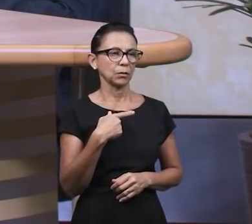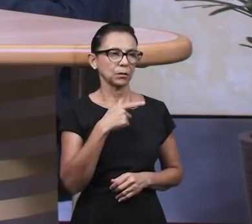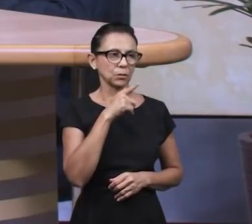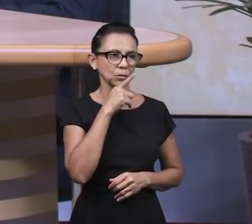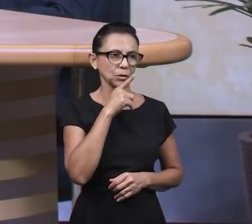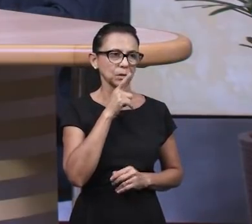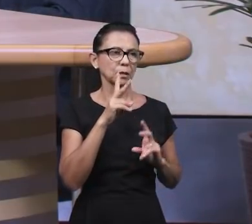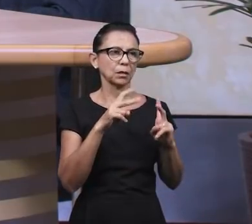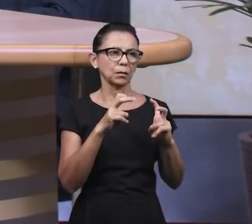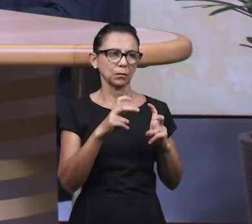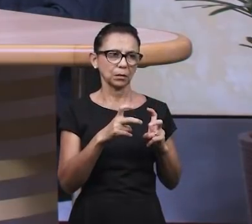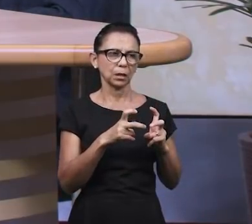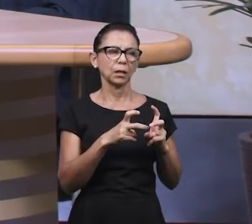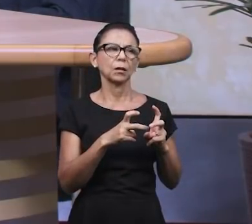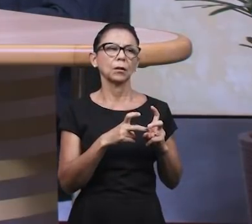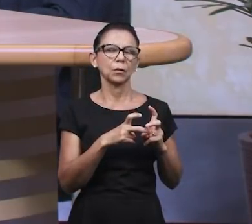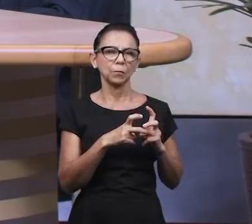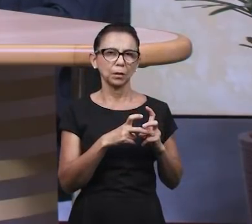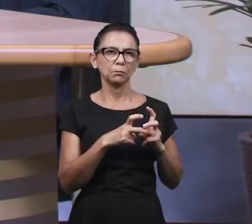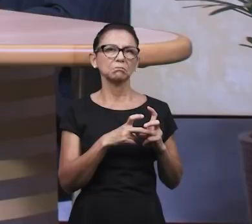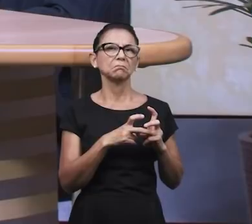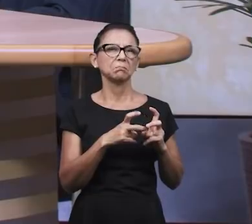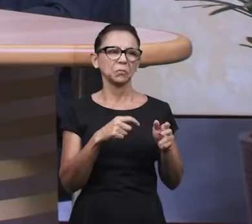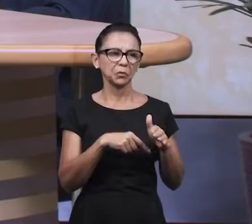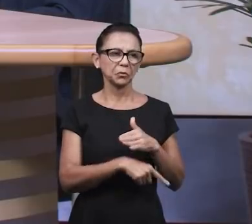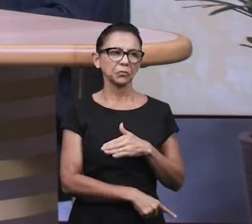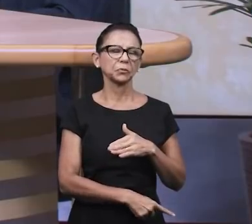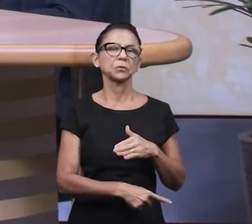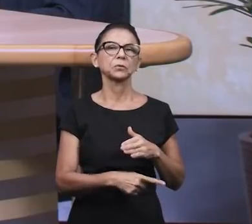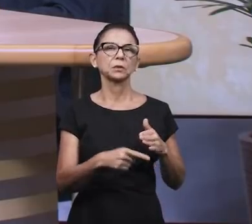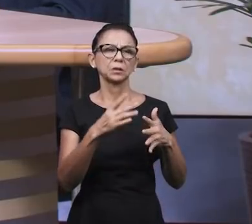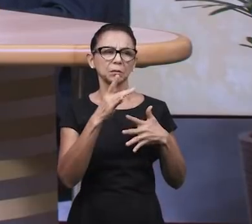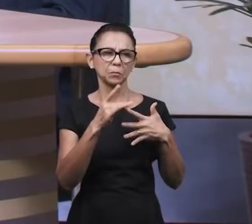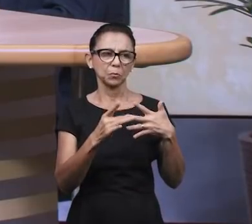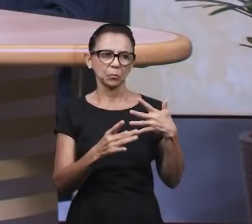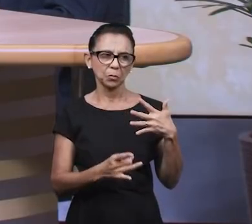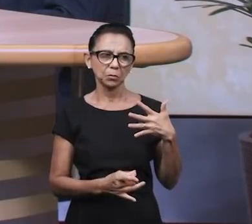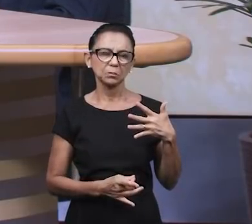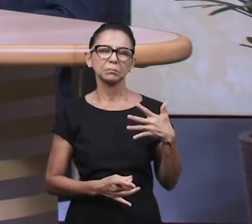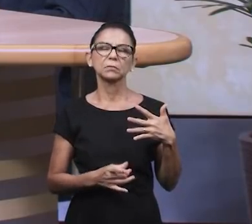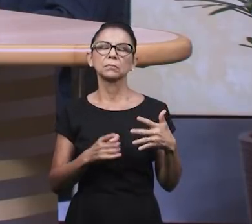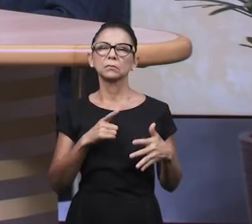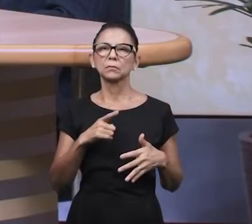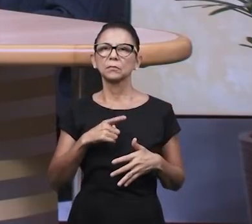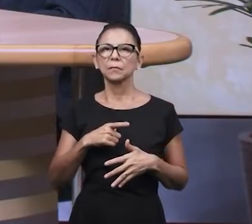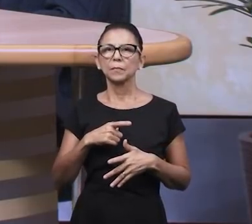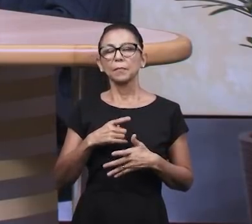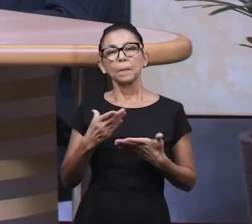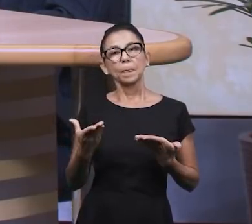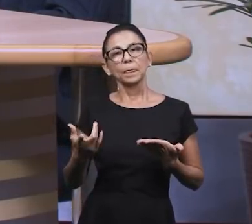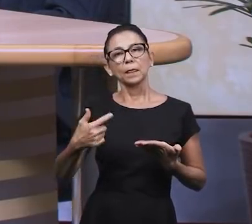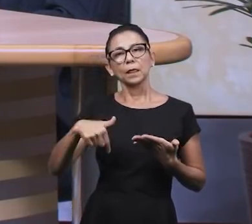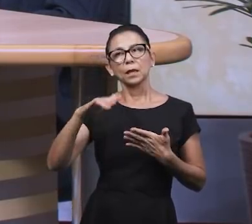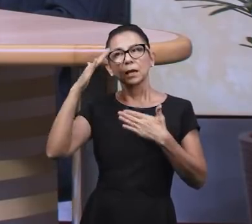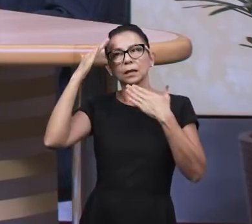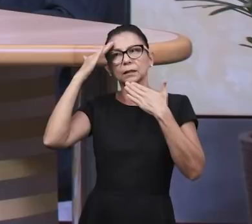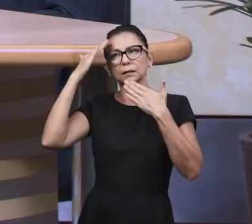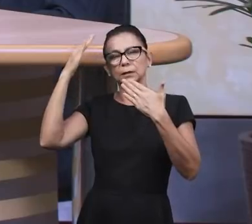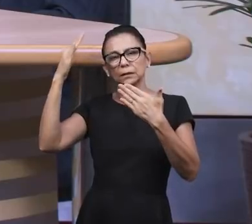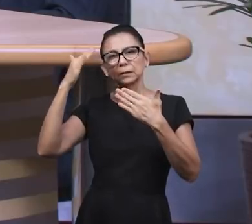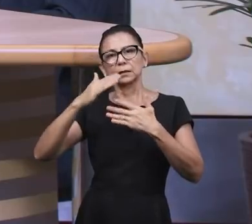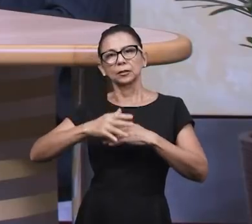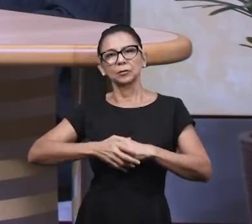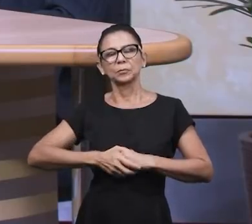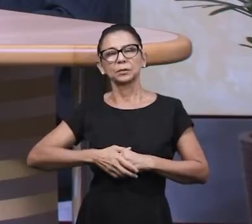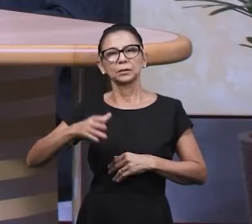esgota. Não, realmente, não se esgota. Esse tema é um tema muito vasto. É, e nós louvamos ao Senhor porque, pela direção do Espírito Santo,